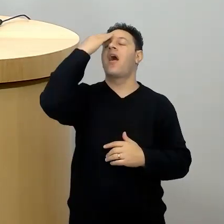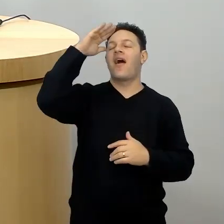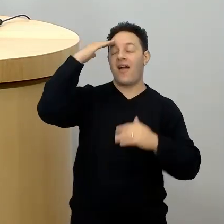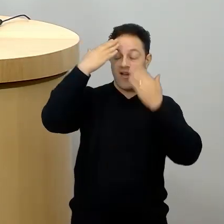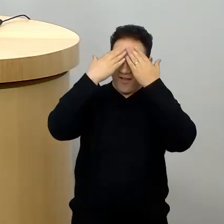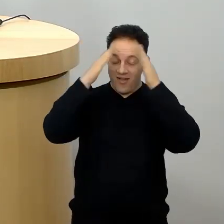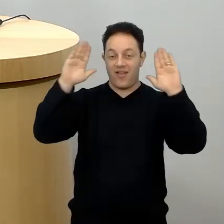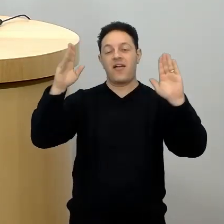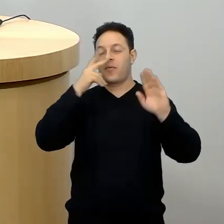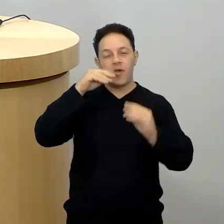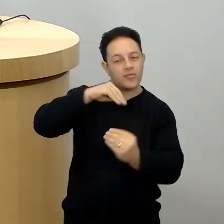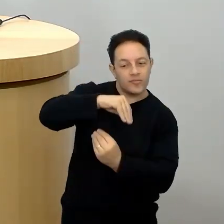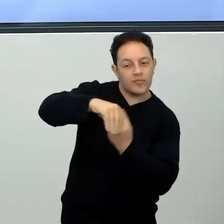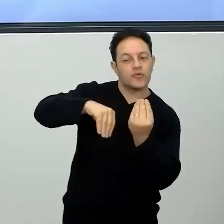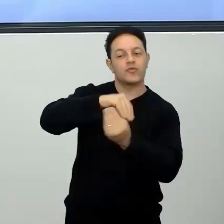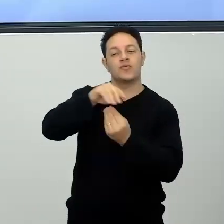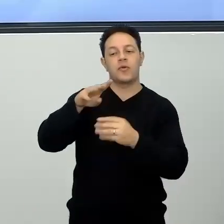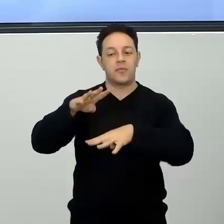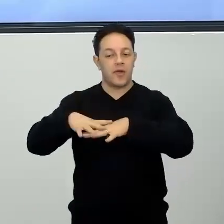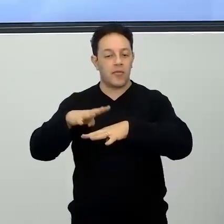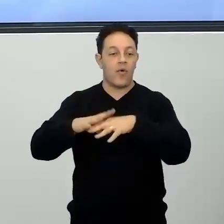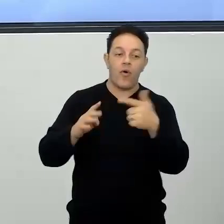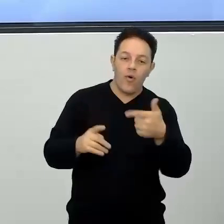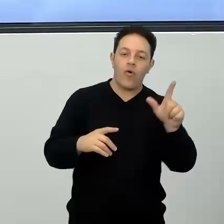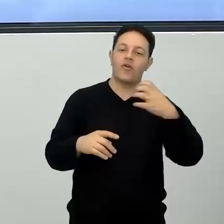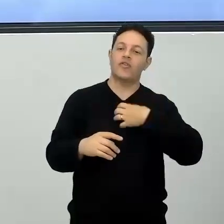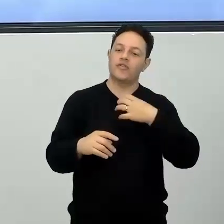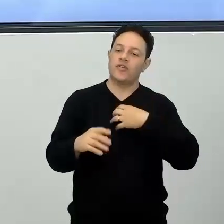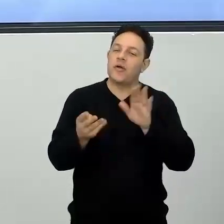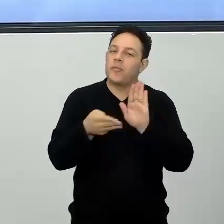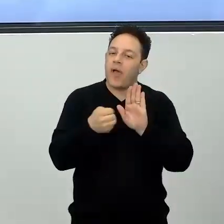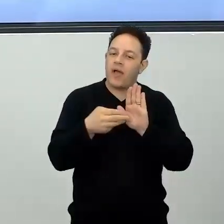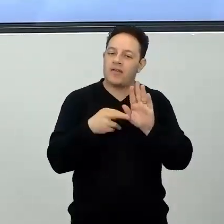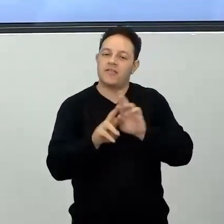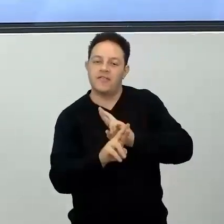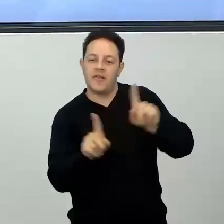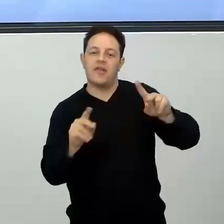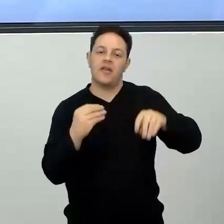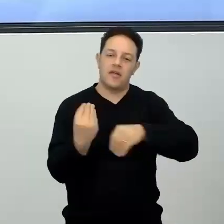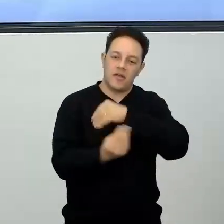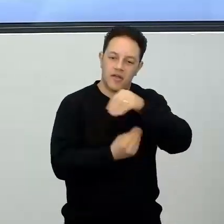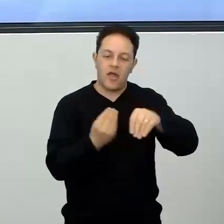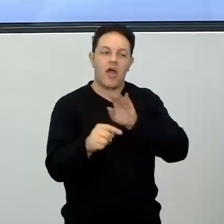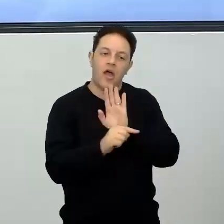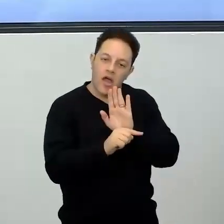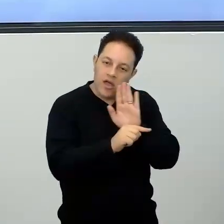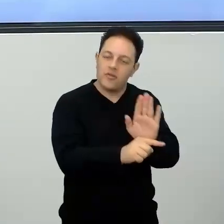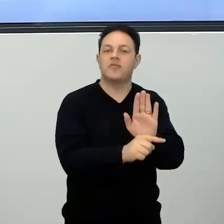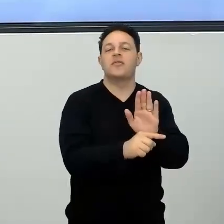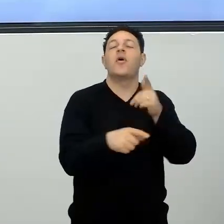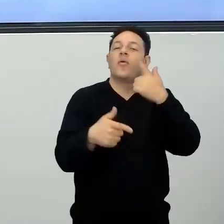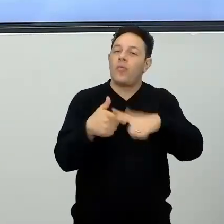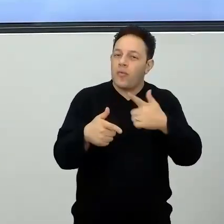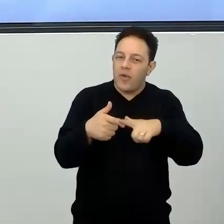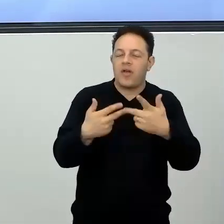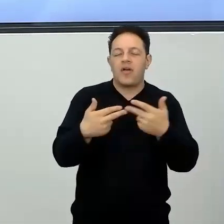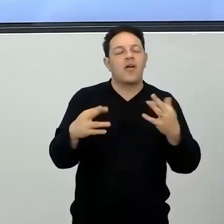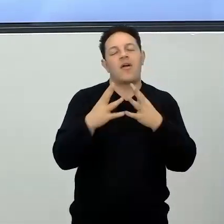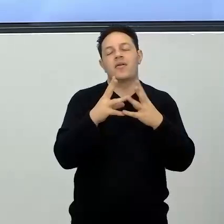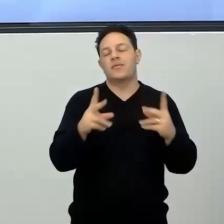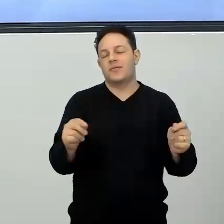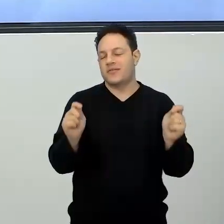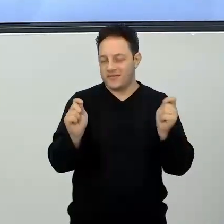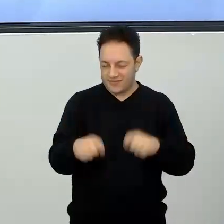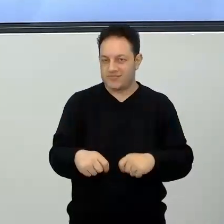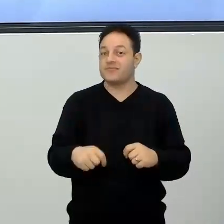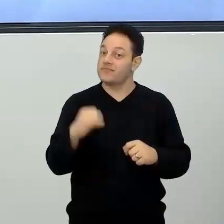você se trabalha de uma forma diferenciada, metodologias ativas, resolução de problemas é importante, e quando você coloca